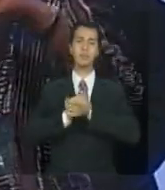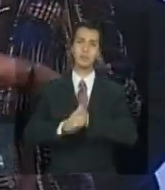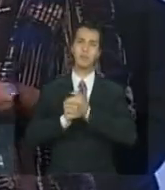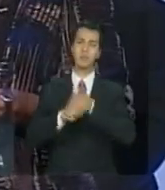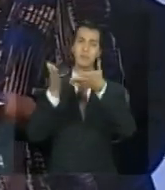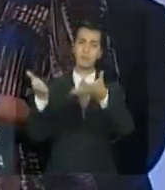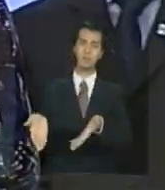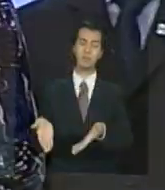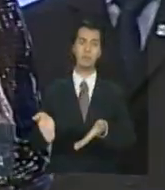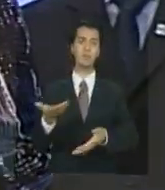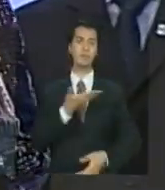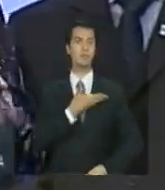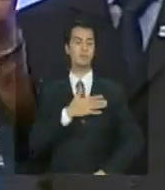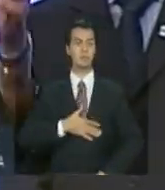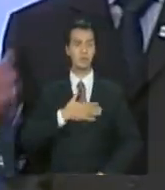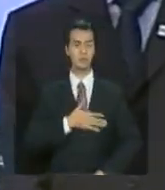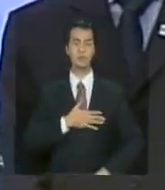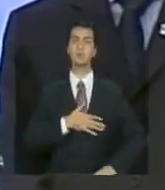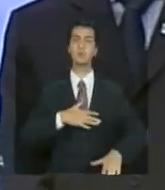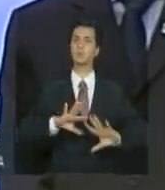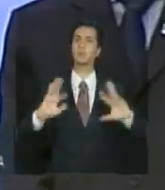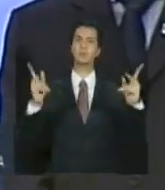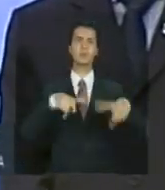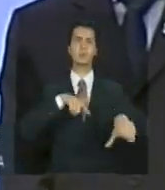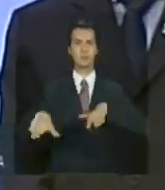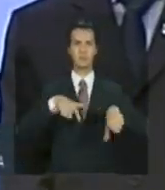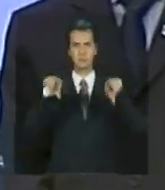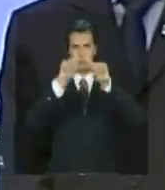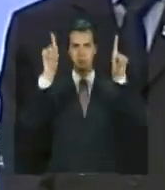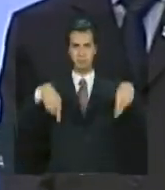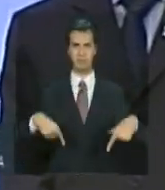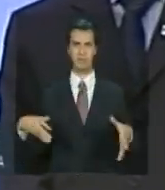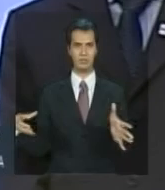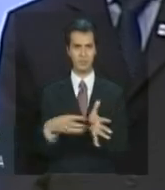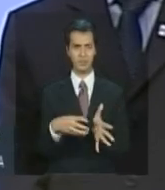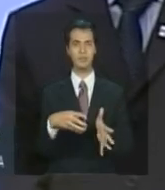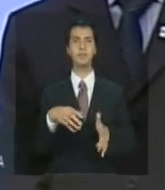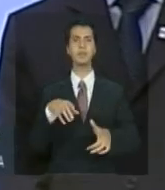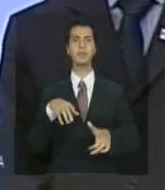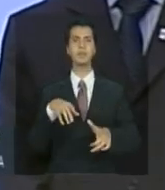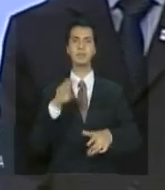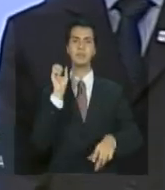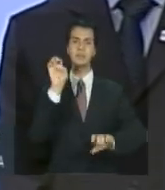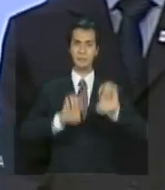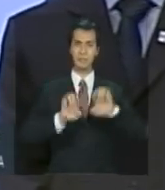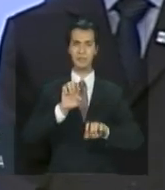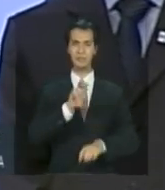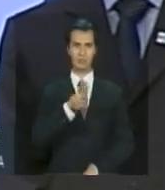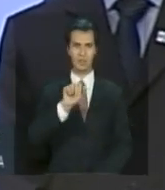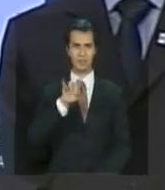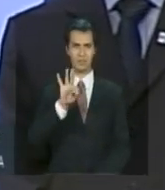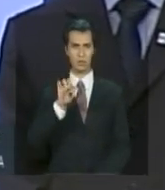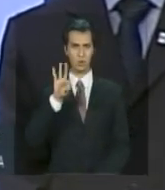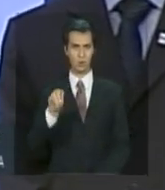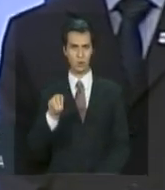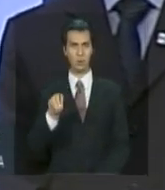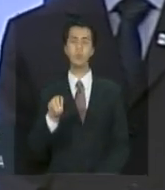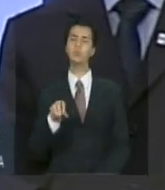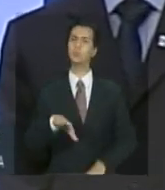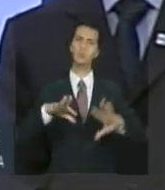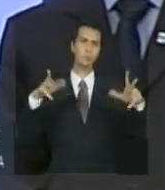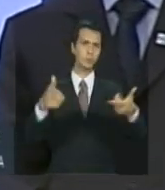queridos companheiros, funcionários aqui da Atento, que eu tenho certeza que